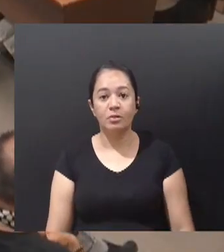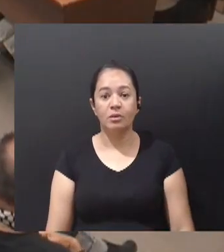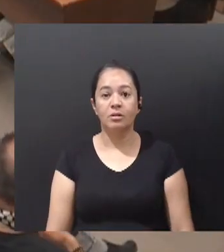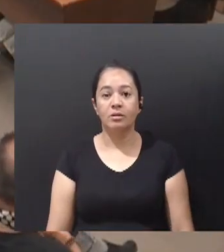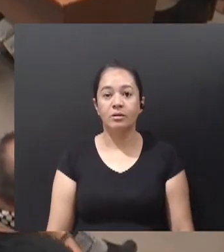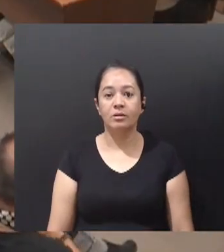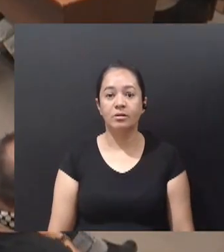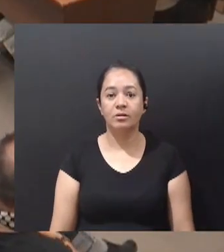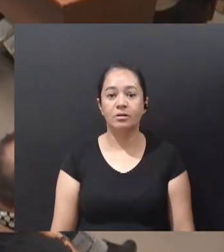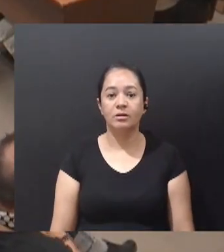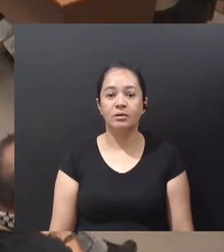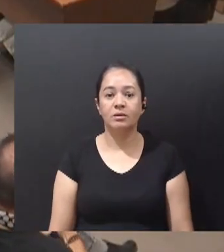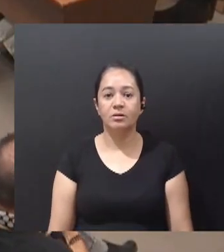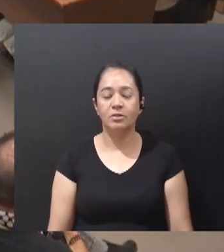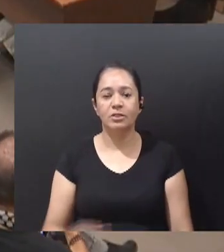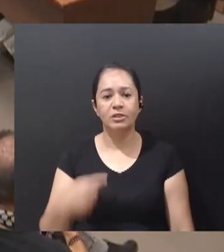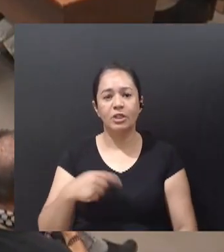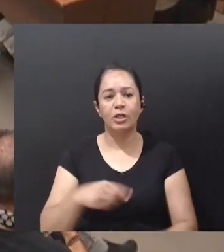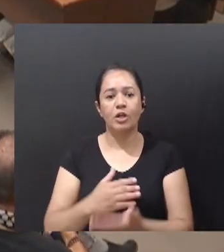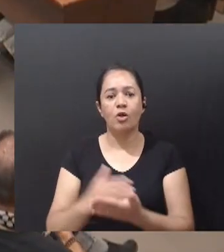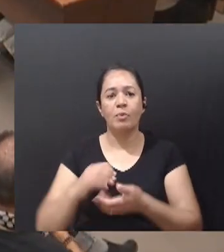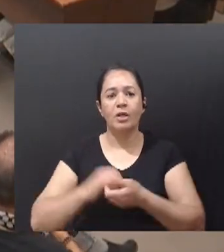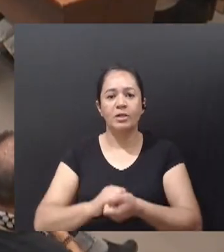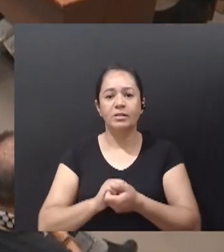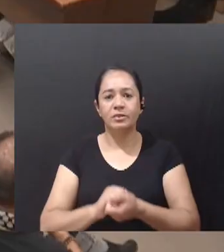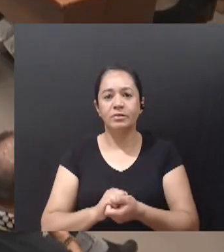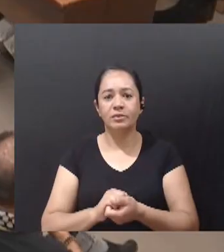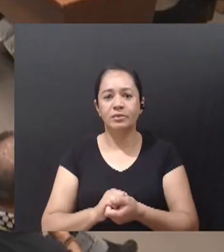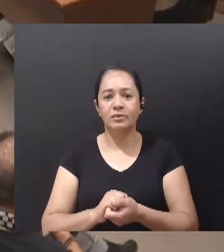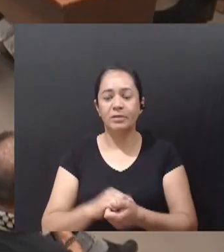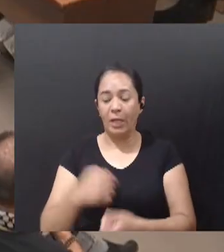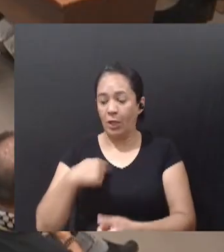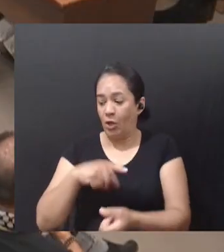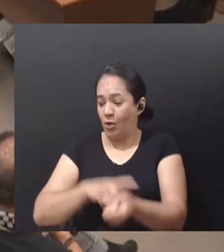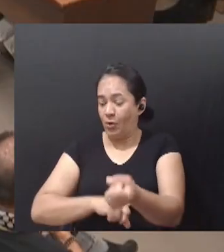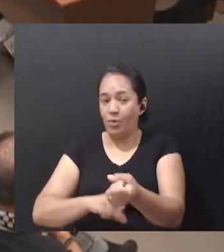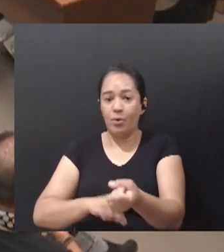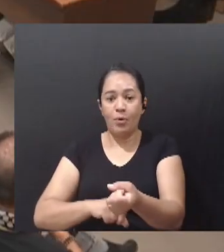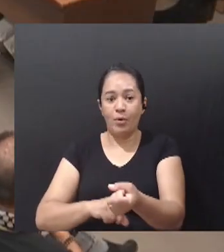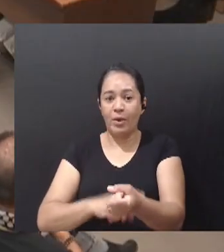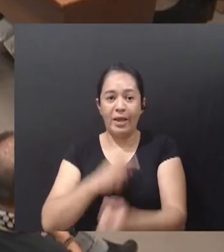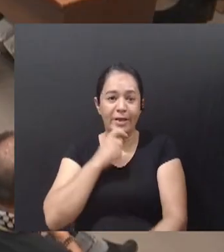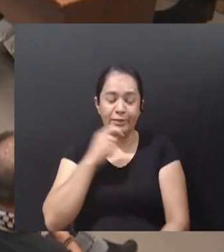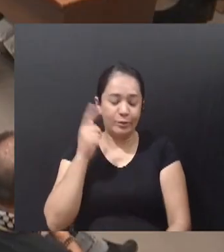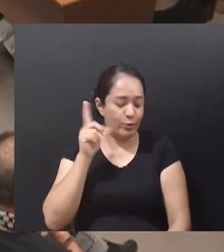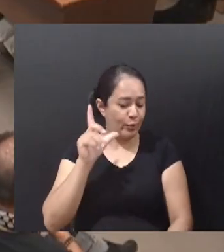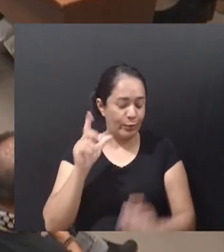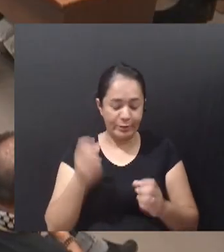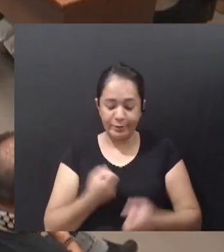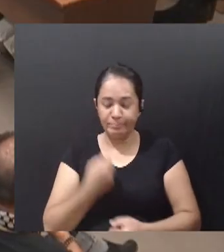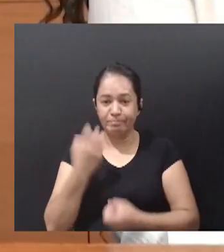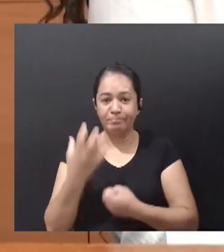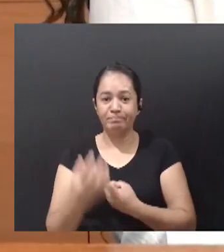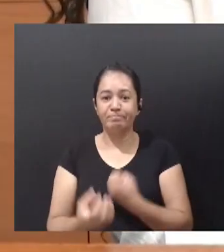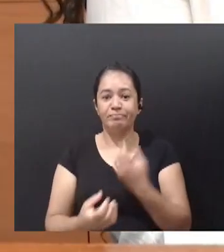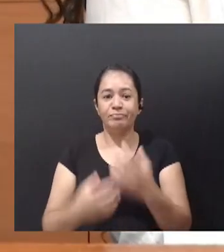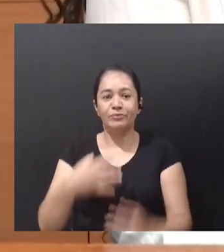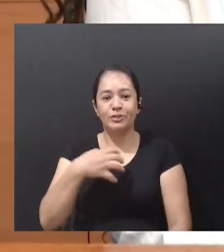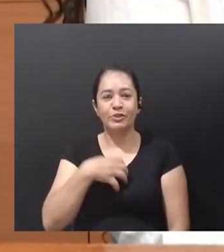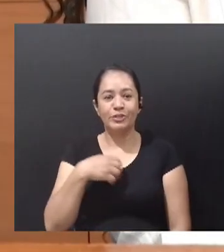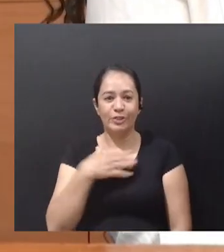a saudação inicial, eu estou bastante nervosa ainda, eu não estou conseguindo me expressar da maneira como eu